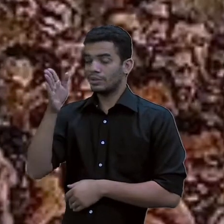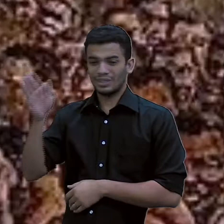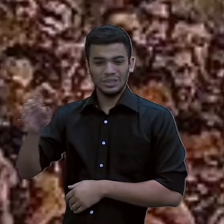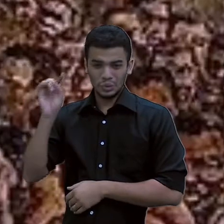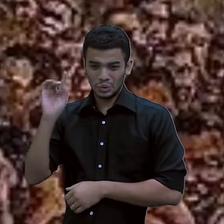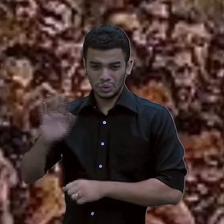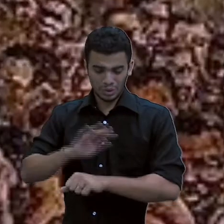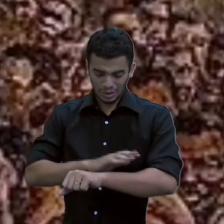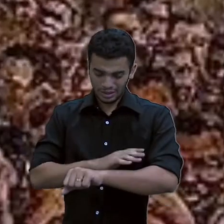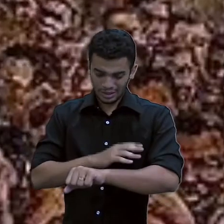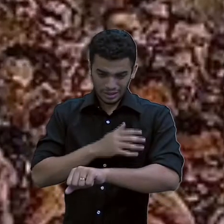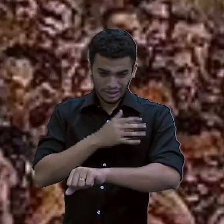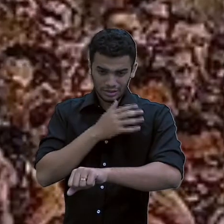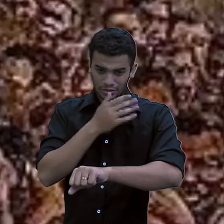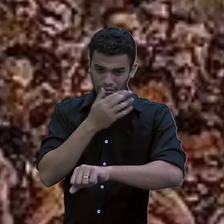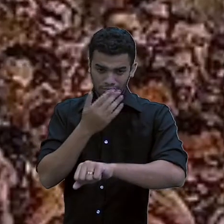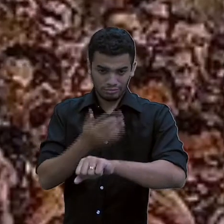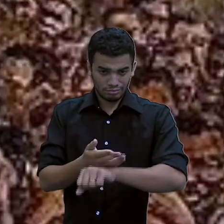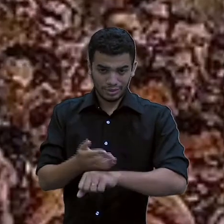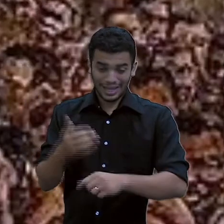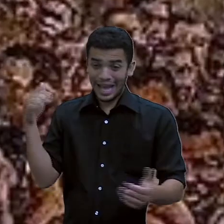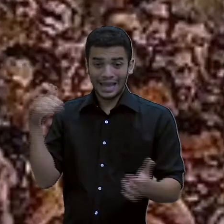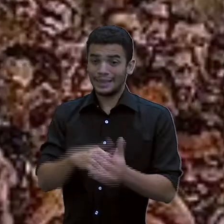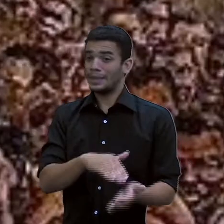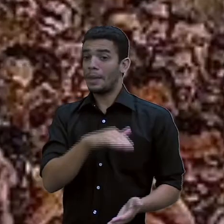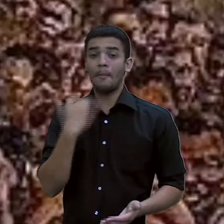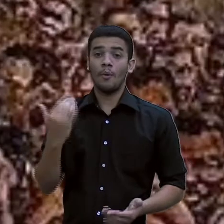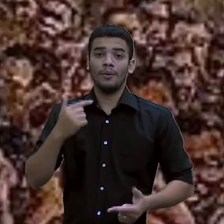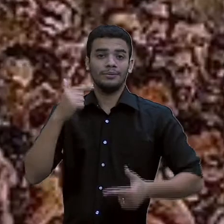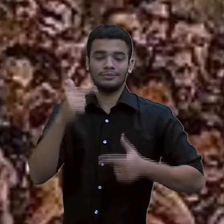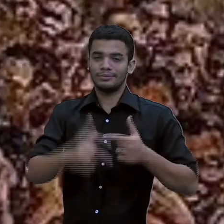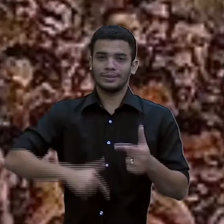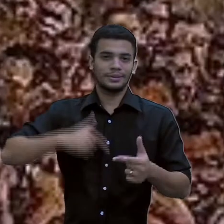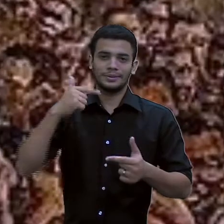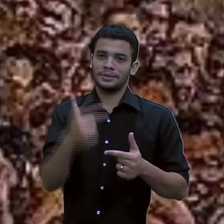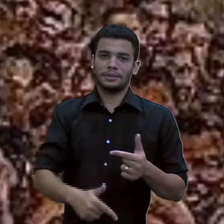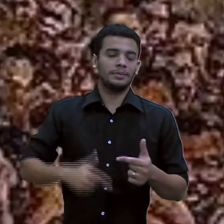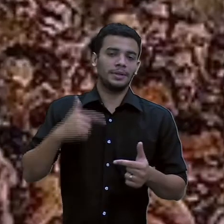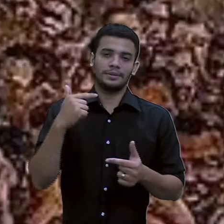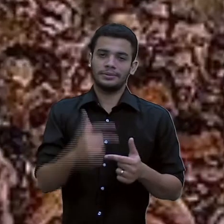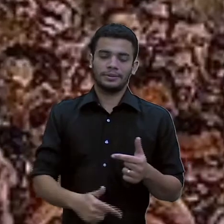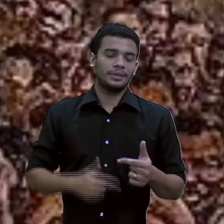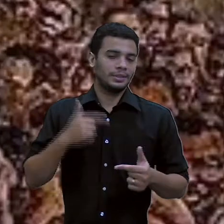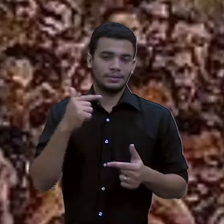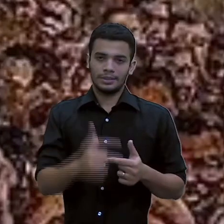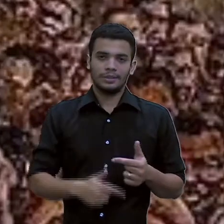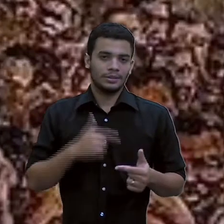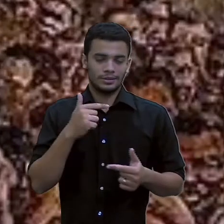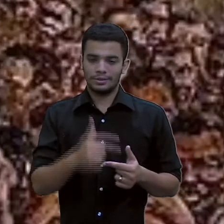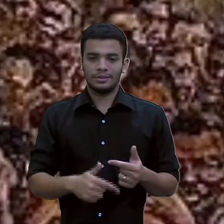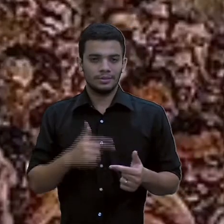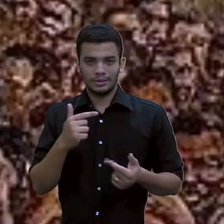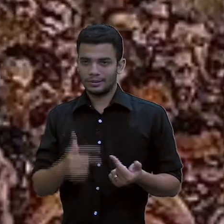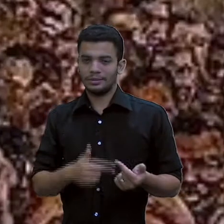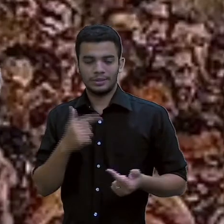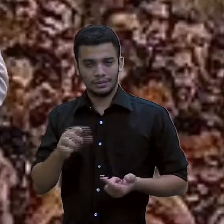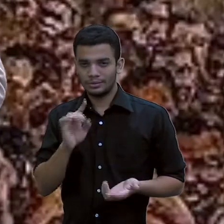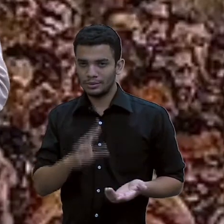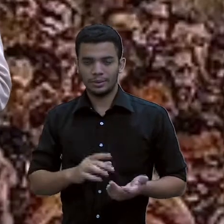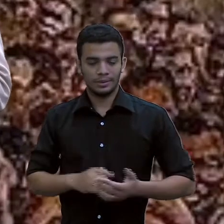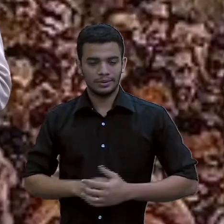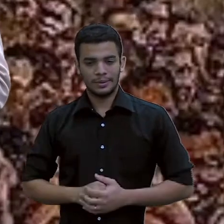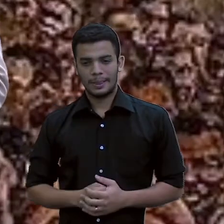escravizados e levados contra, óbvio, a sua vontade para um local que eles nunca ouviram